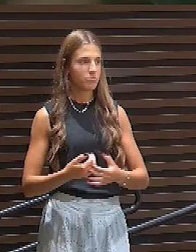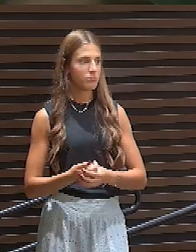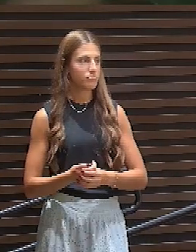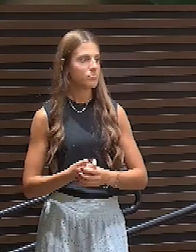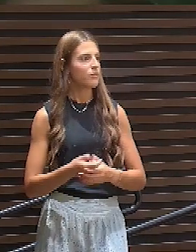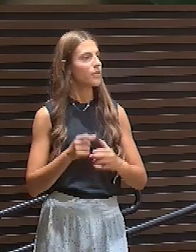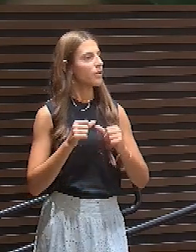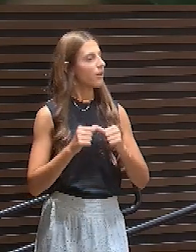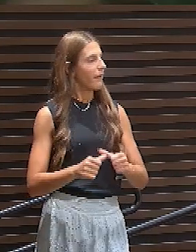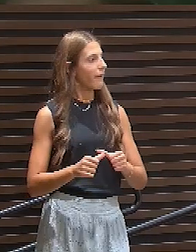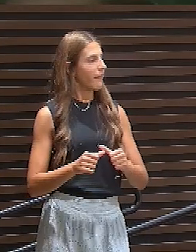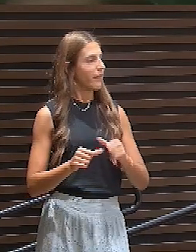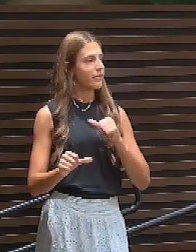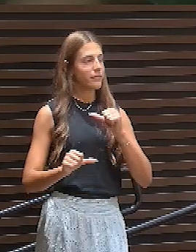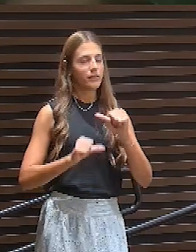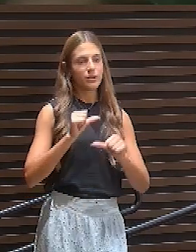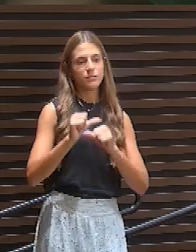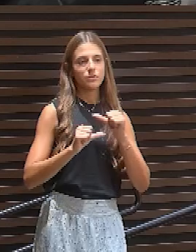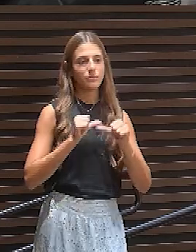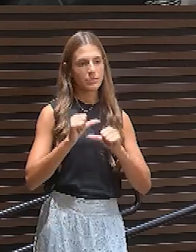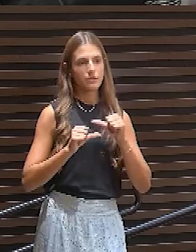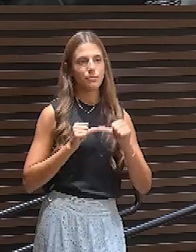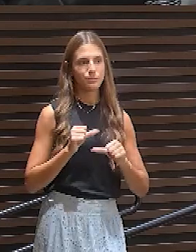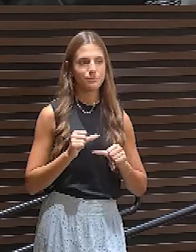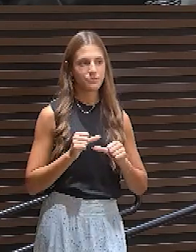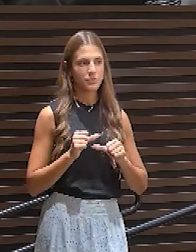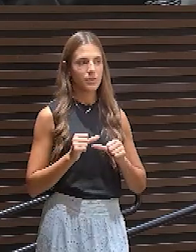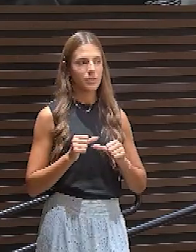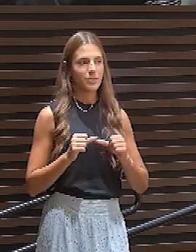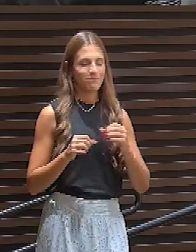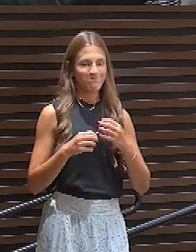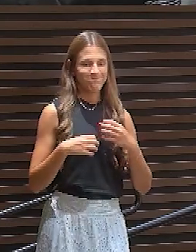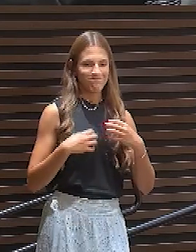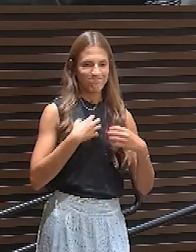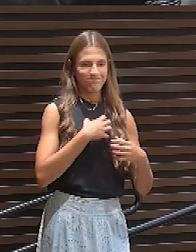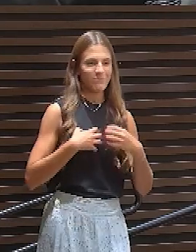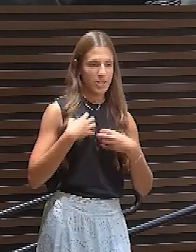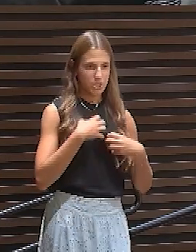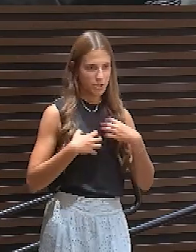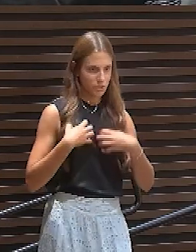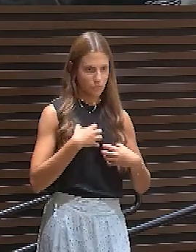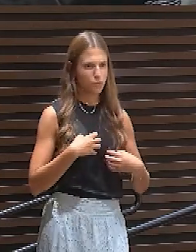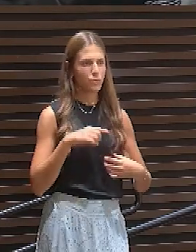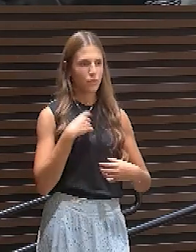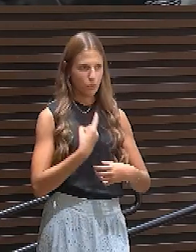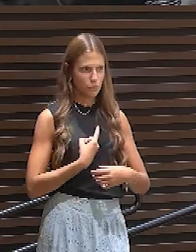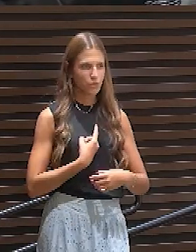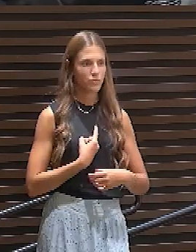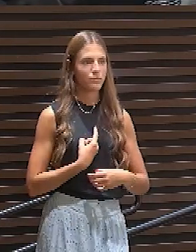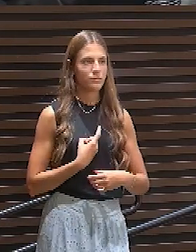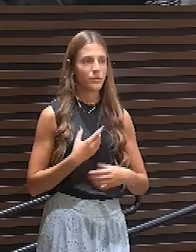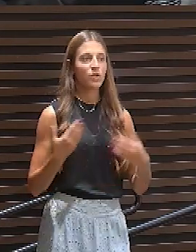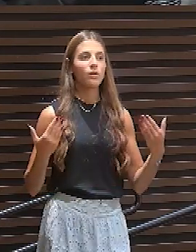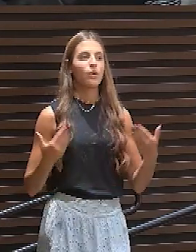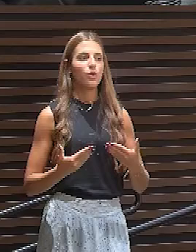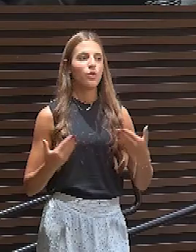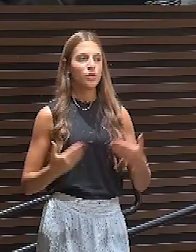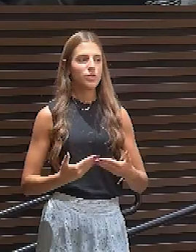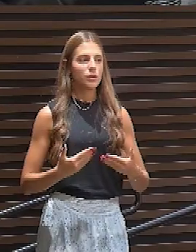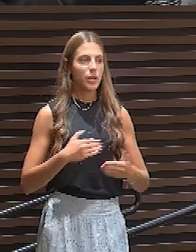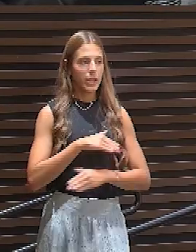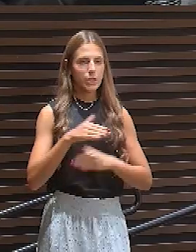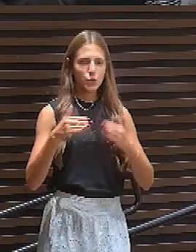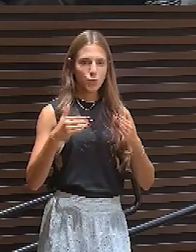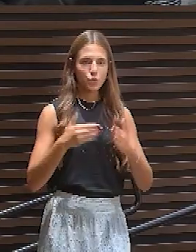Essa mudança mexeu conosco. Hoje é tudo